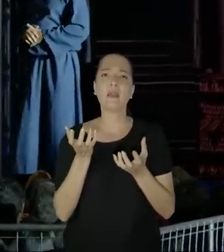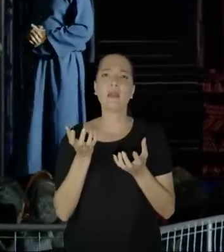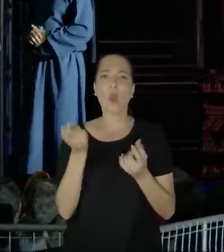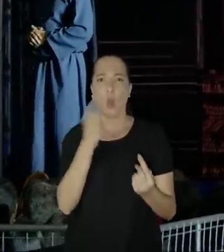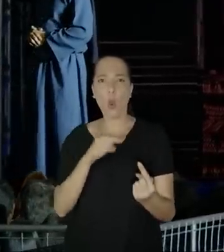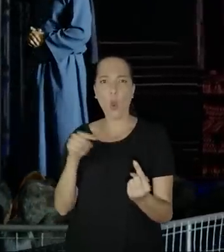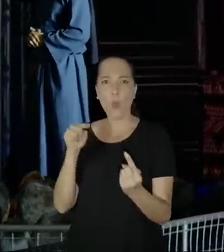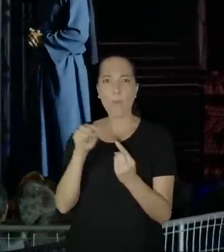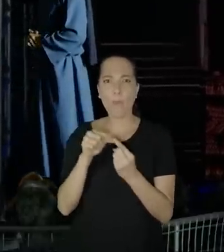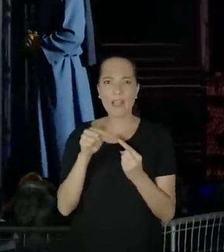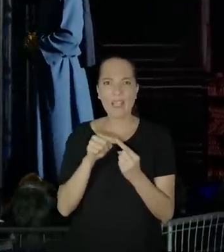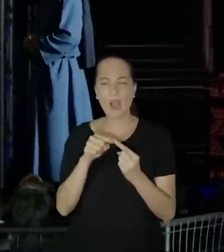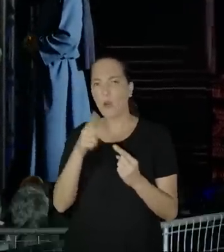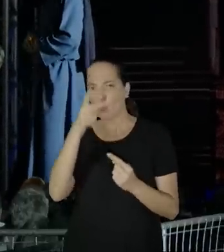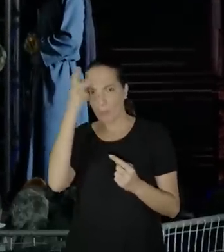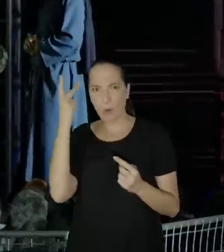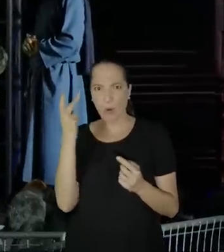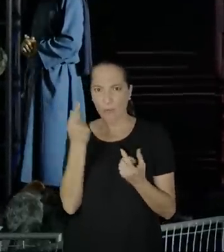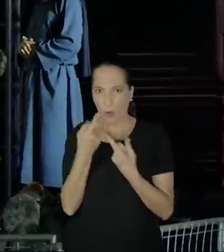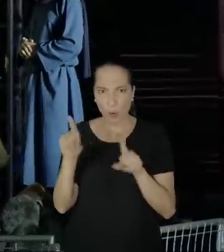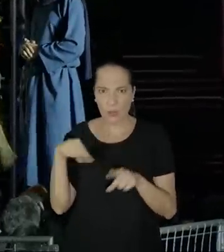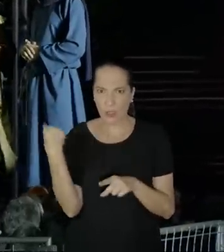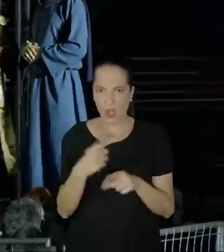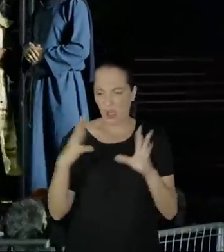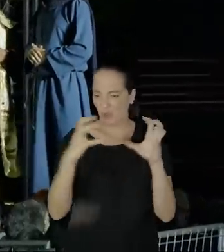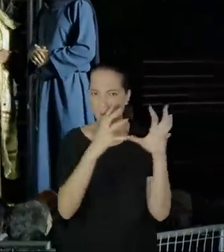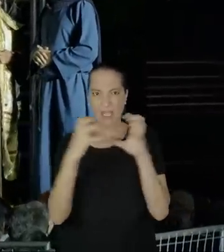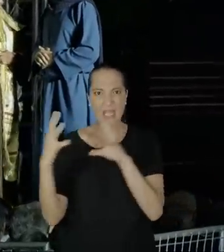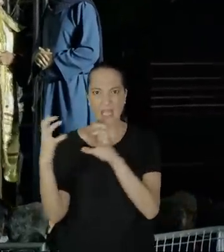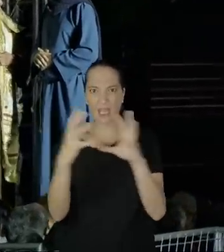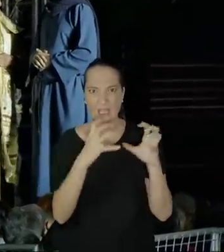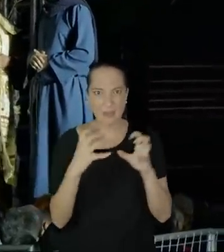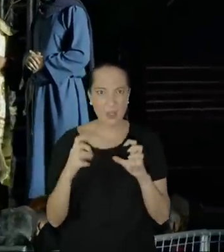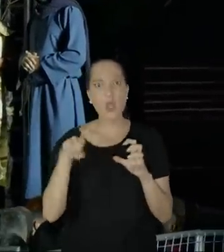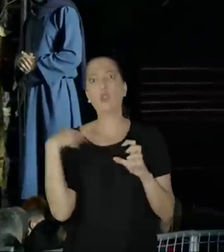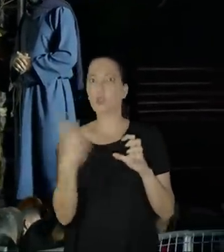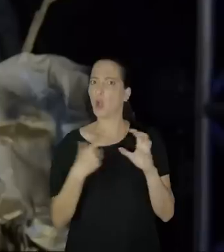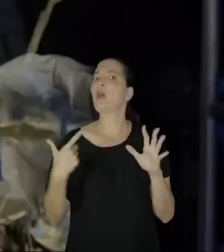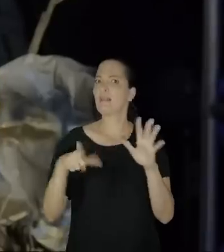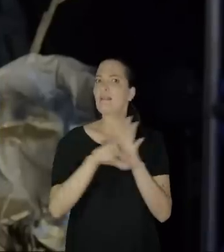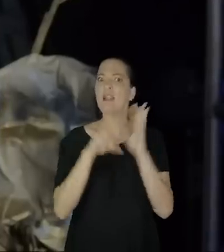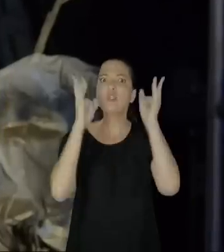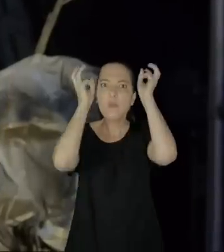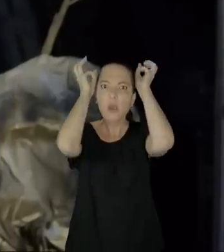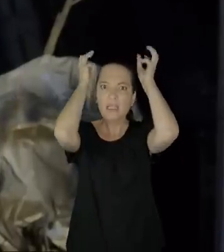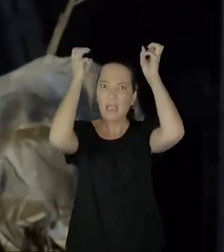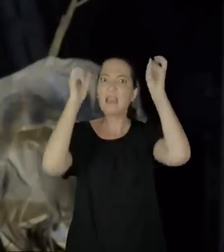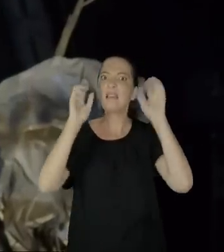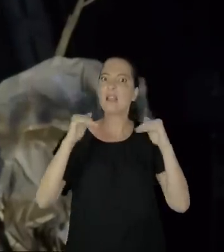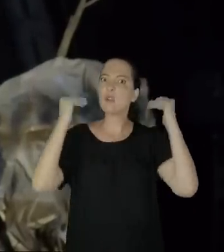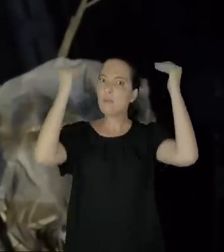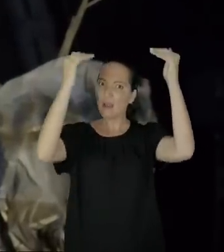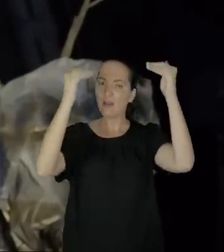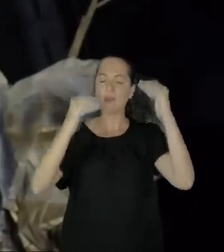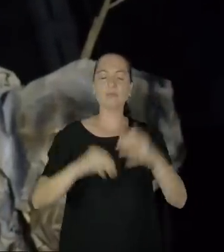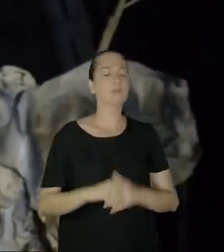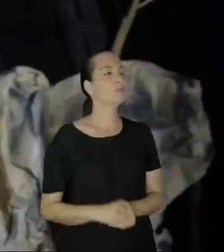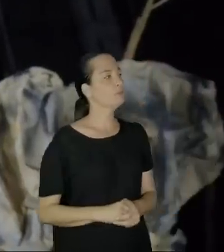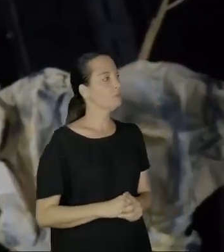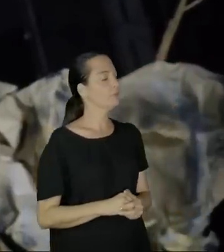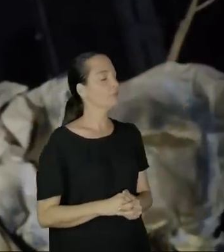nós, doutores e chefes do templo e da lei de Moisés? Doutores e